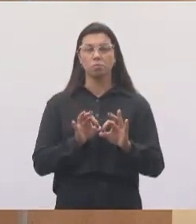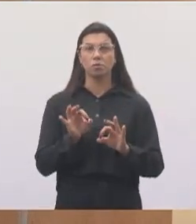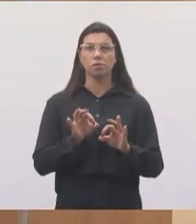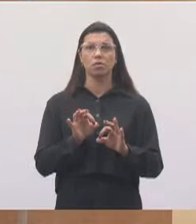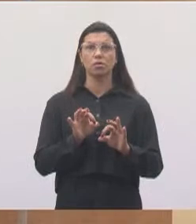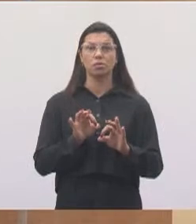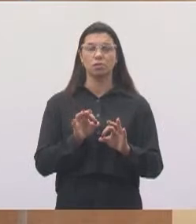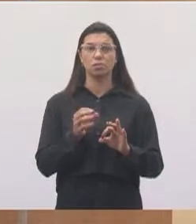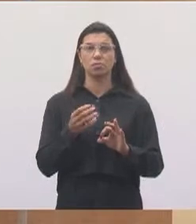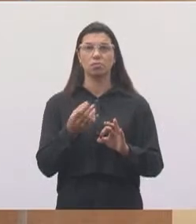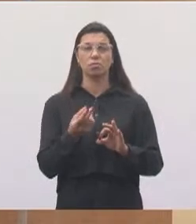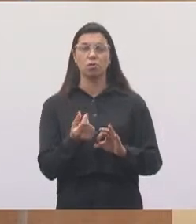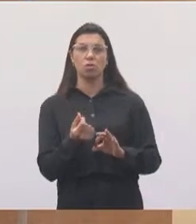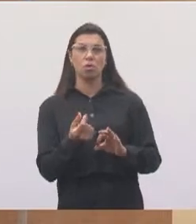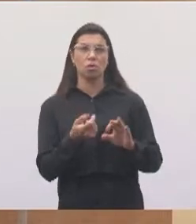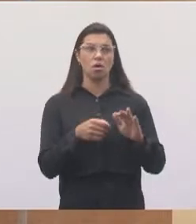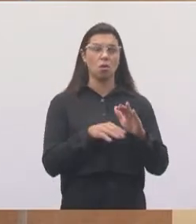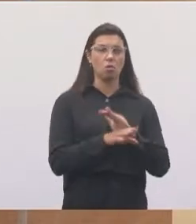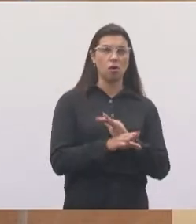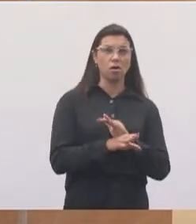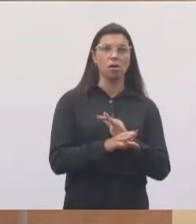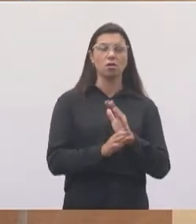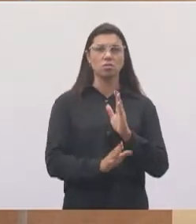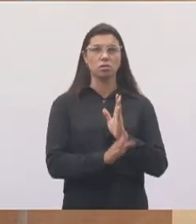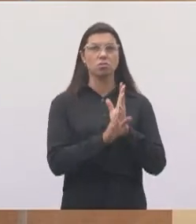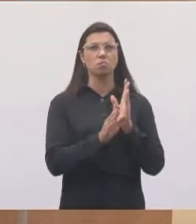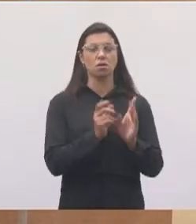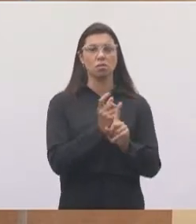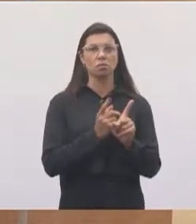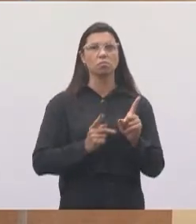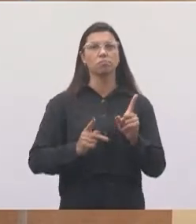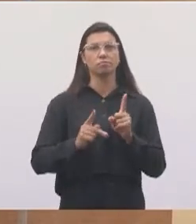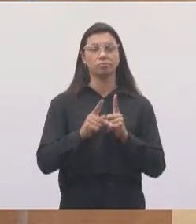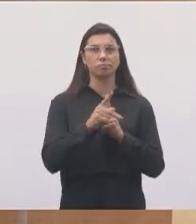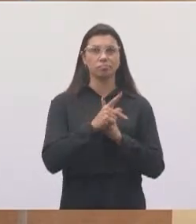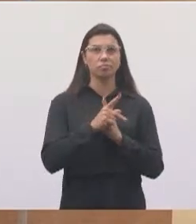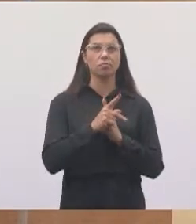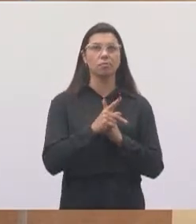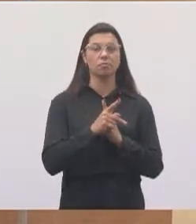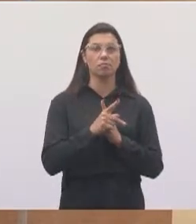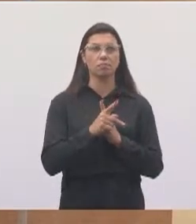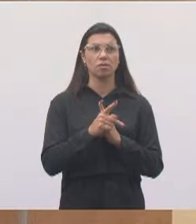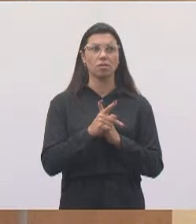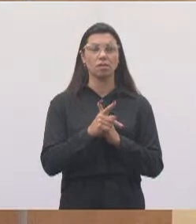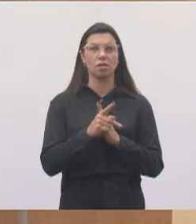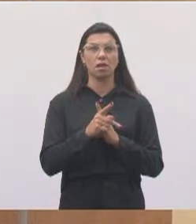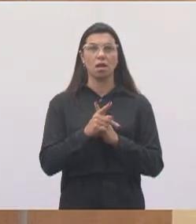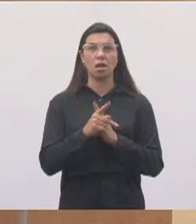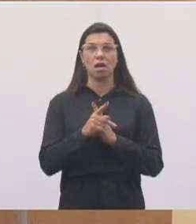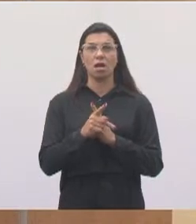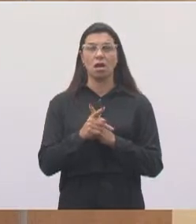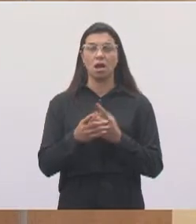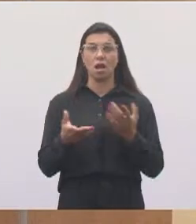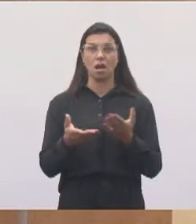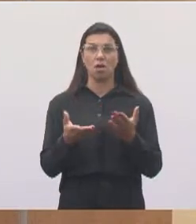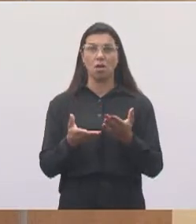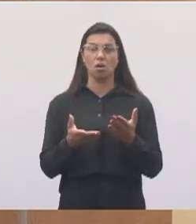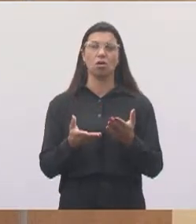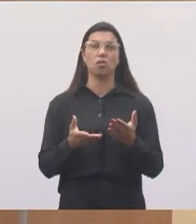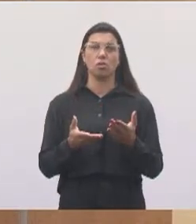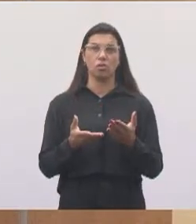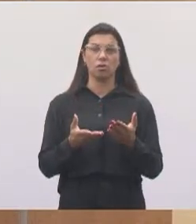da reserva matemática descoberta do plano previdenciário instituído com observância do